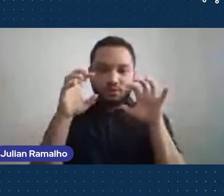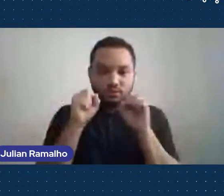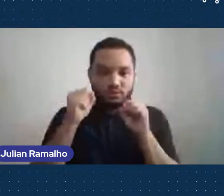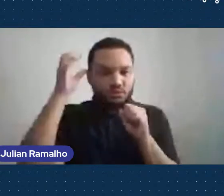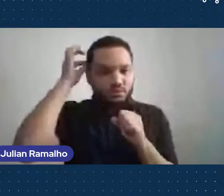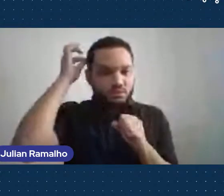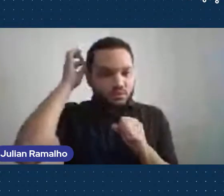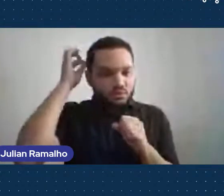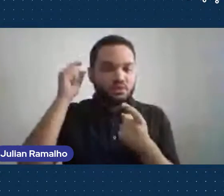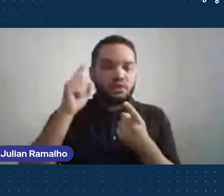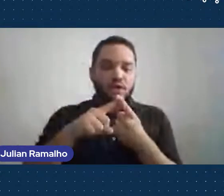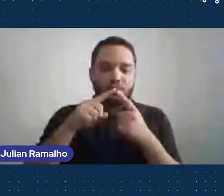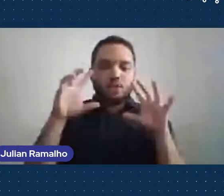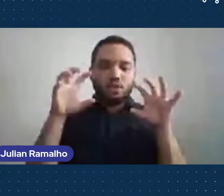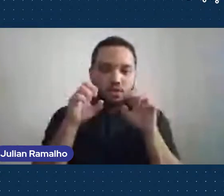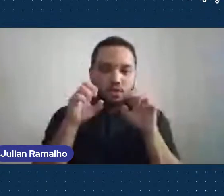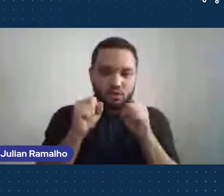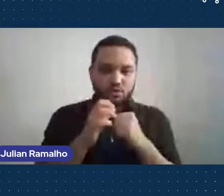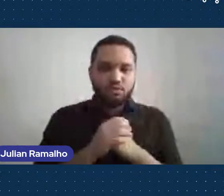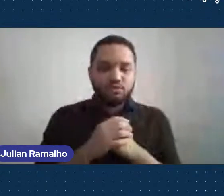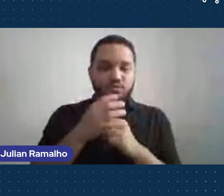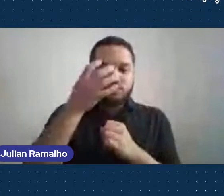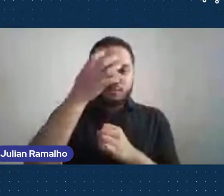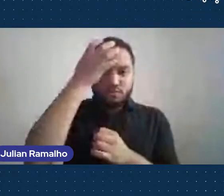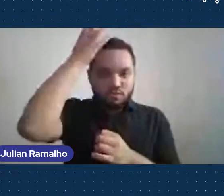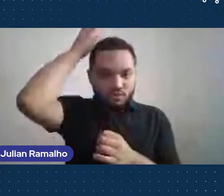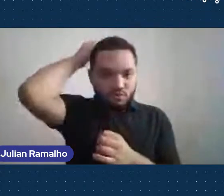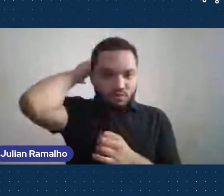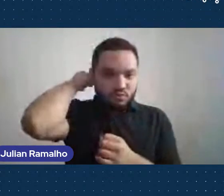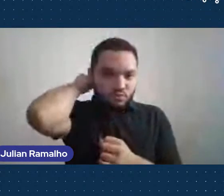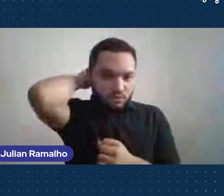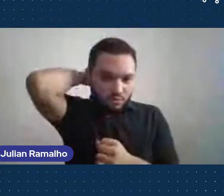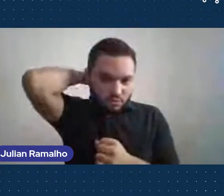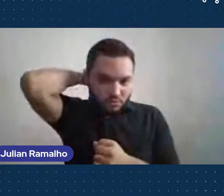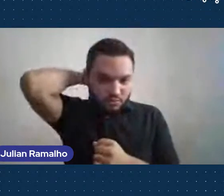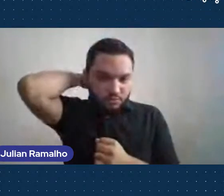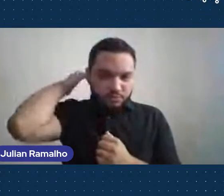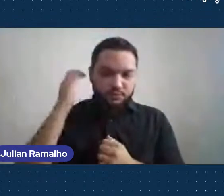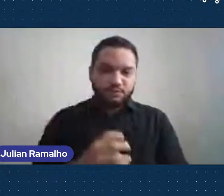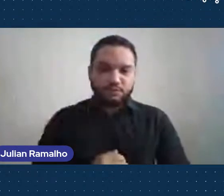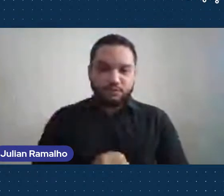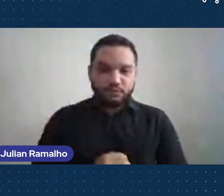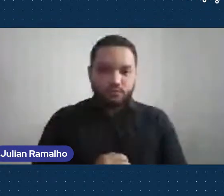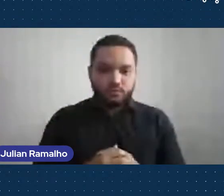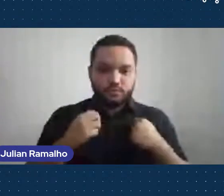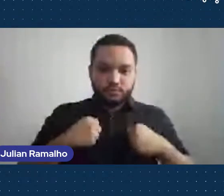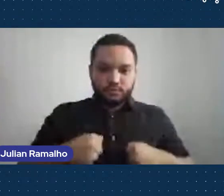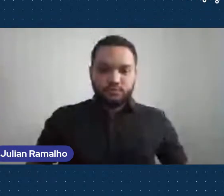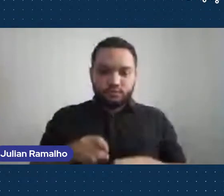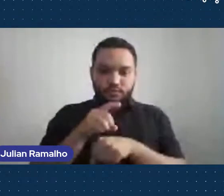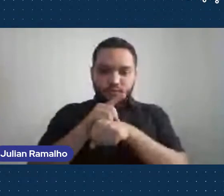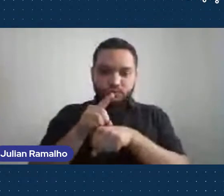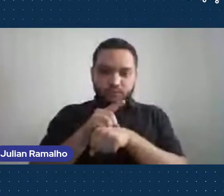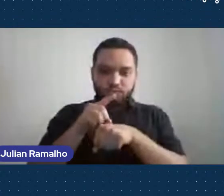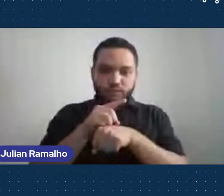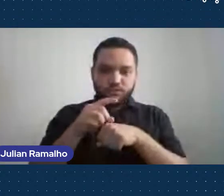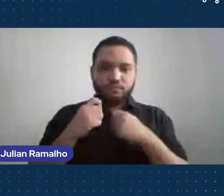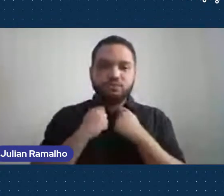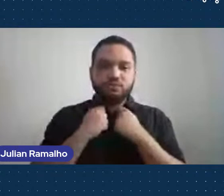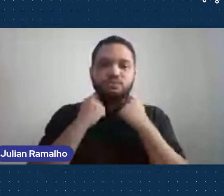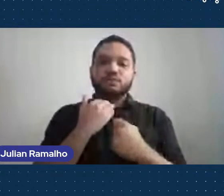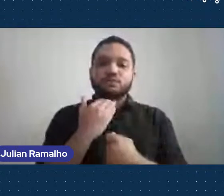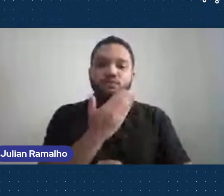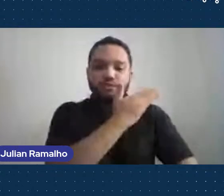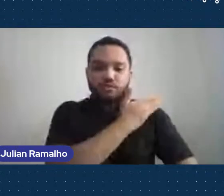também escuros, que estão amarrados num estilo rabo de cavalo. Visto uma blusa preta de gola alta, sem